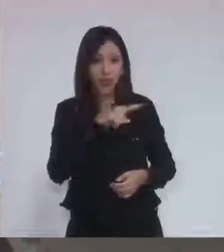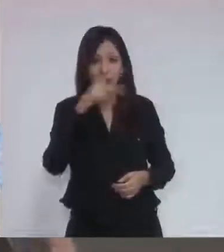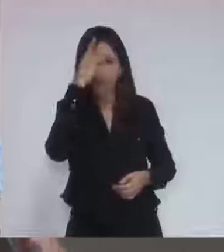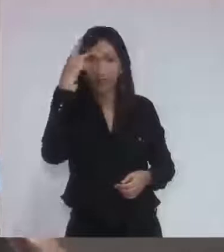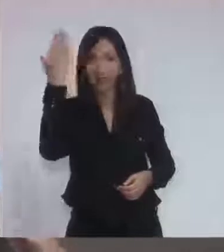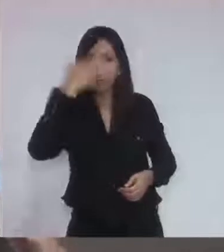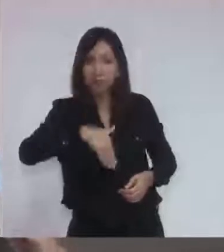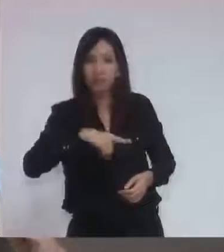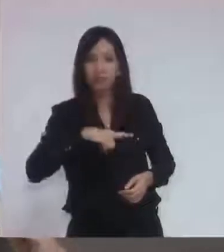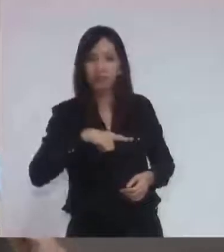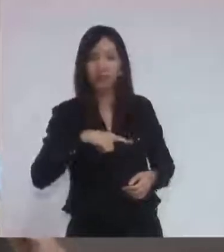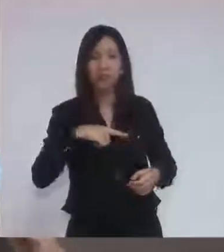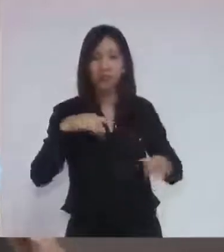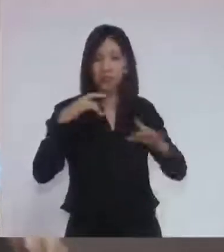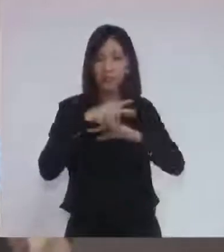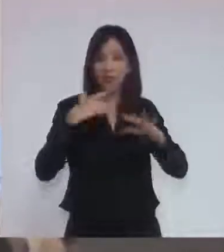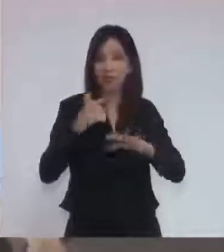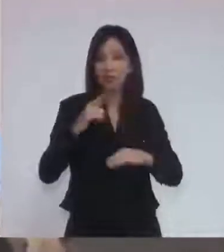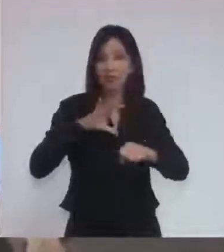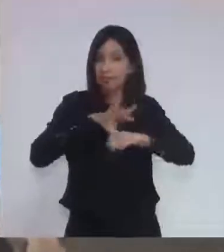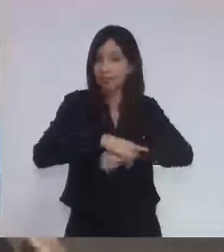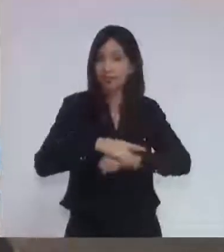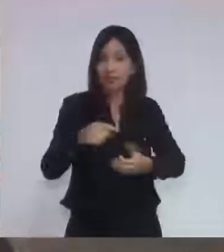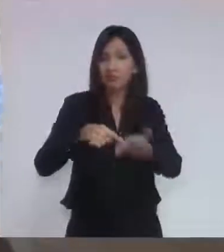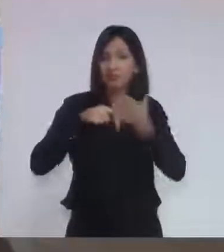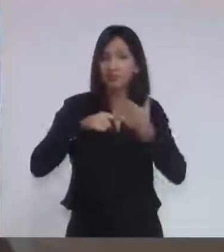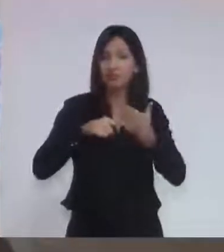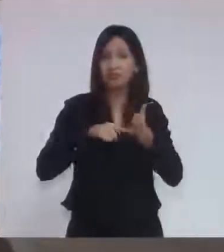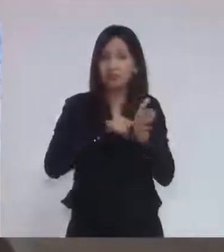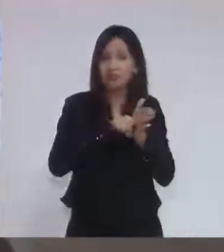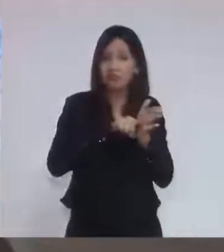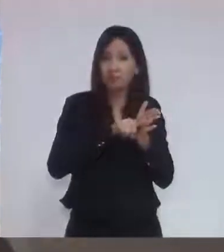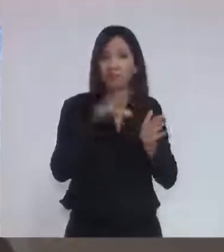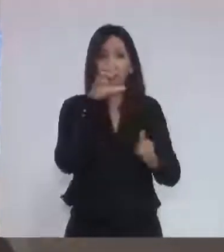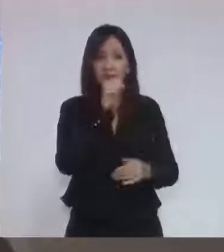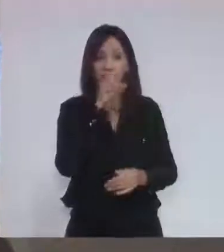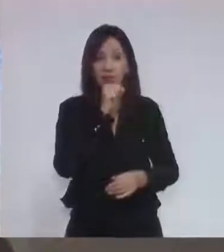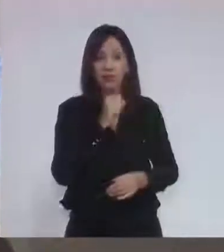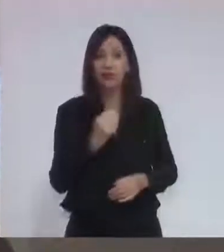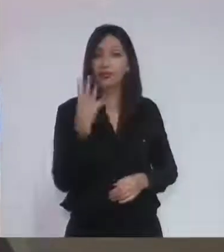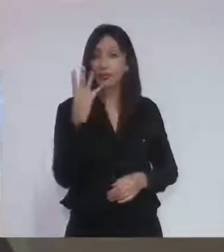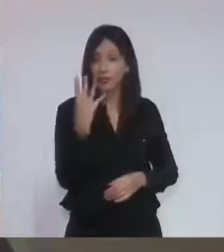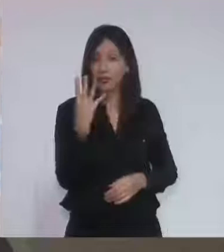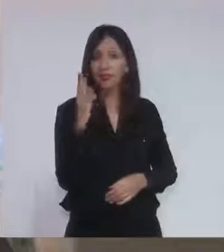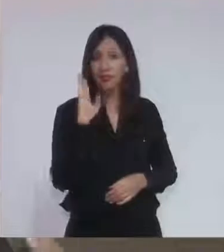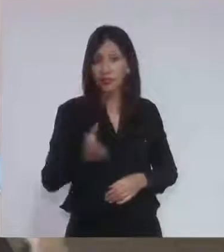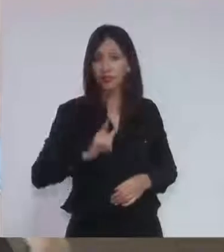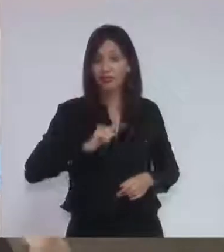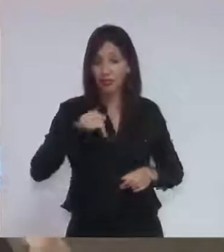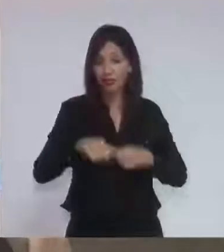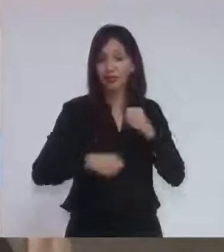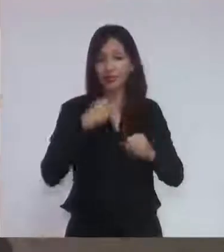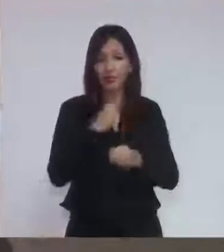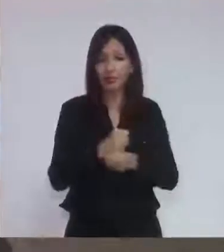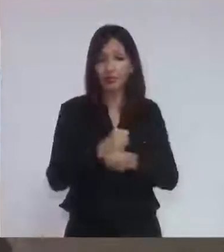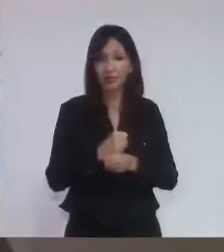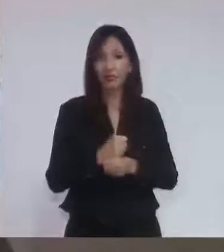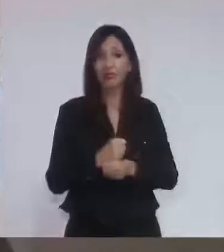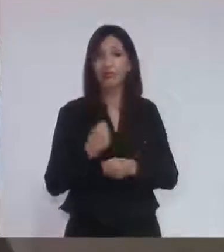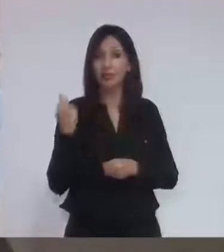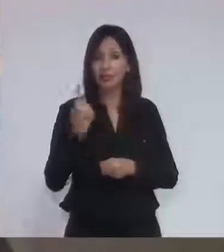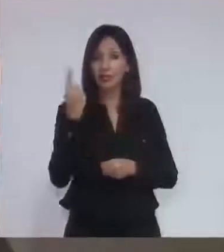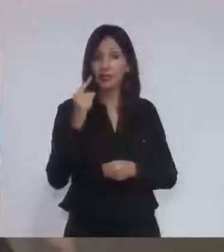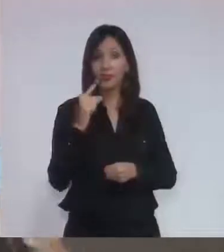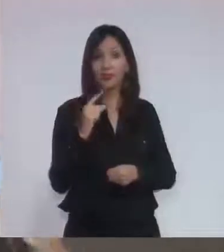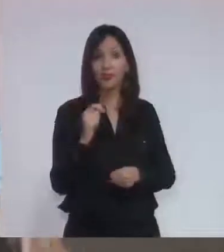prova que a cidade não é insegura, que mostre os dados. Sábado foi o 4º caso, só esse ano, no Altos do Morumbi. O 4º